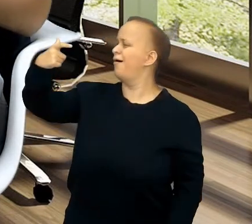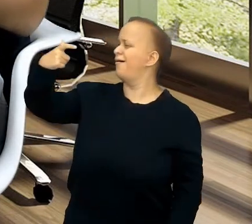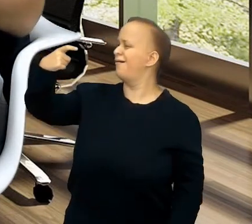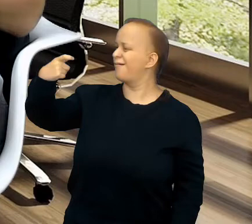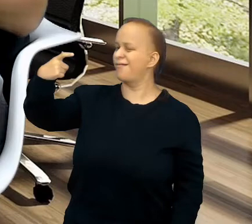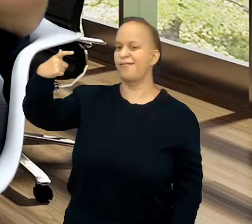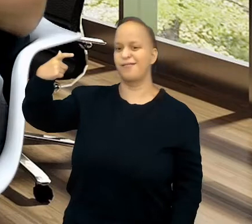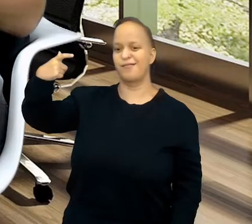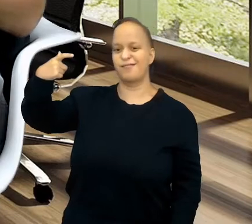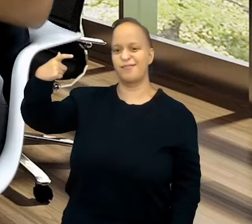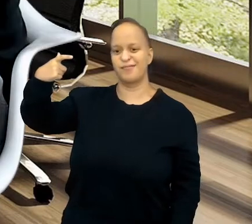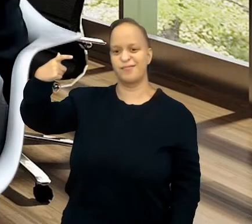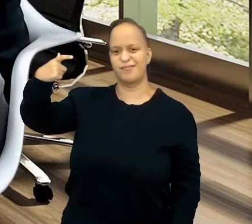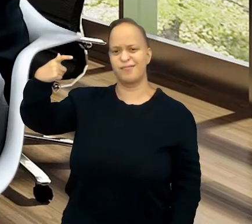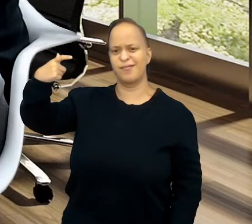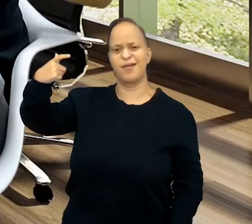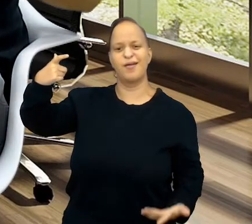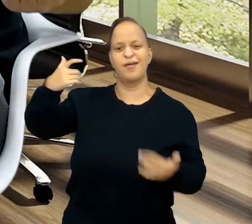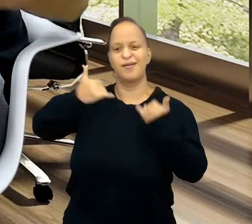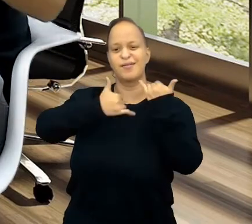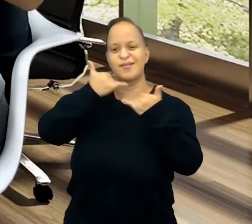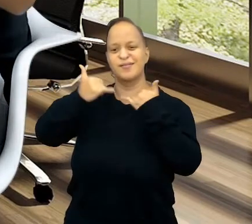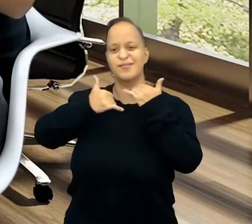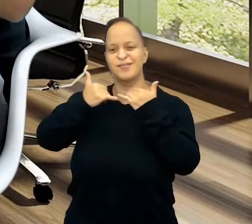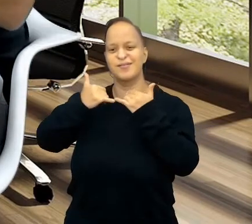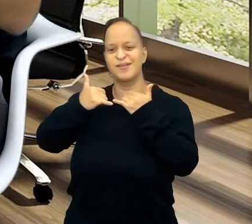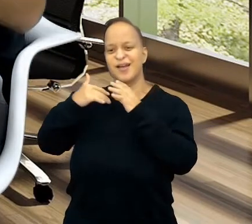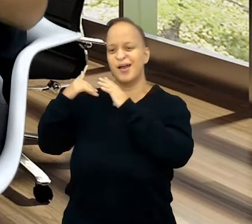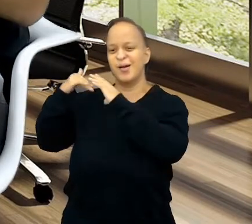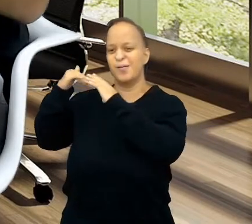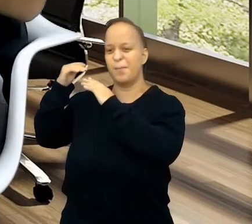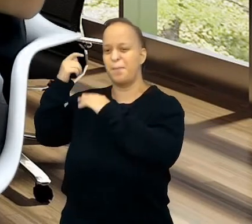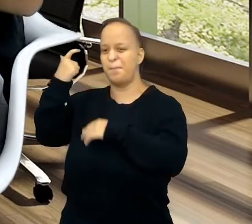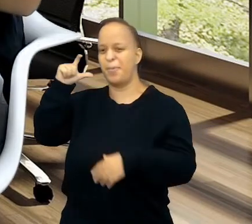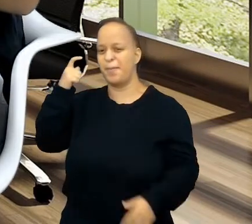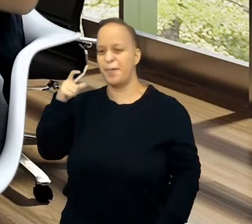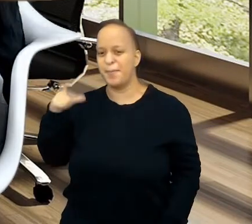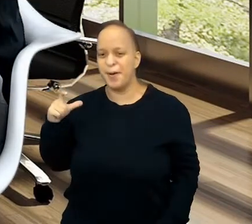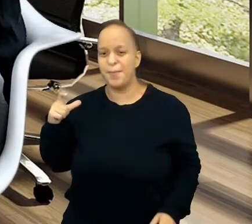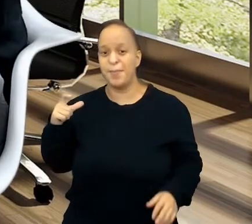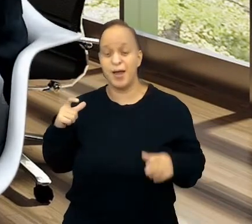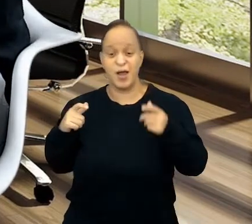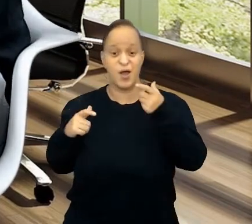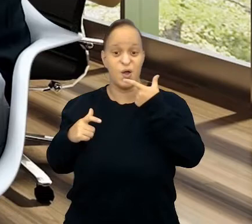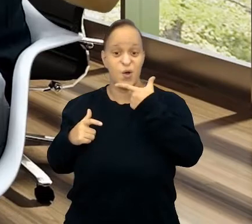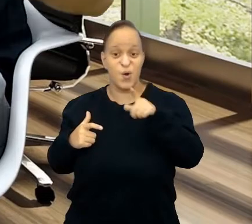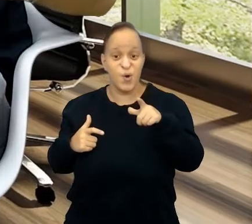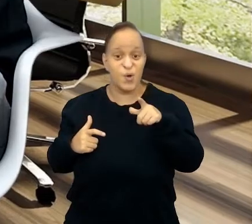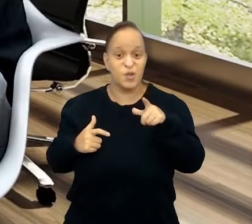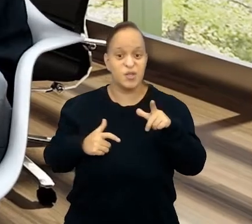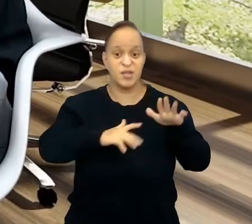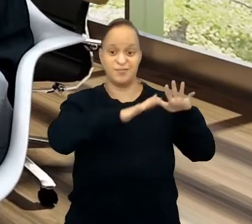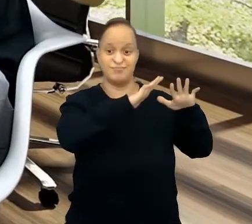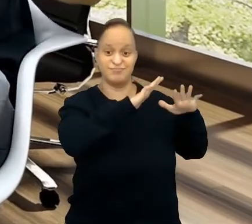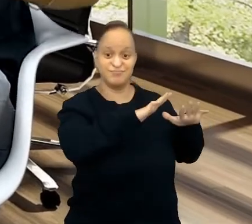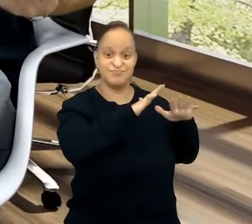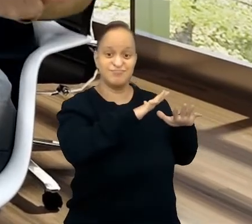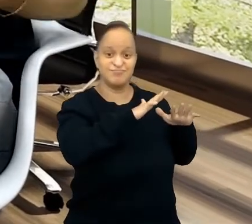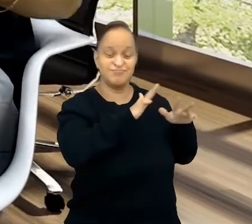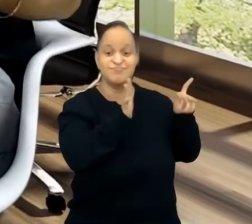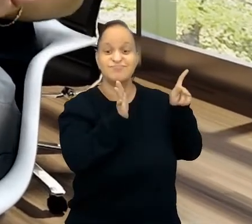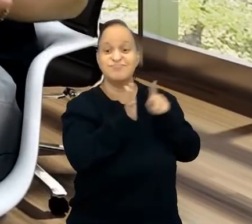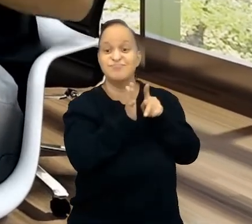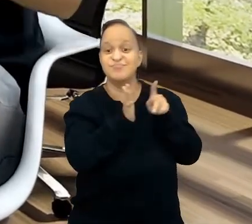gente brinca com isso? Que tem algumas que a gente publica, tem outras que não. Que são as selfies que é da nossa família, para o nosso